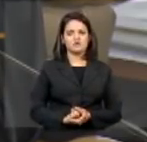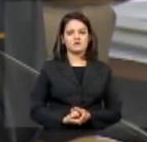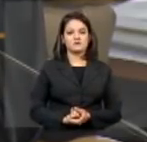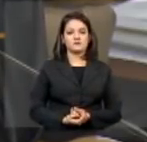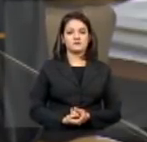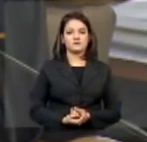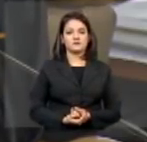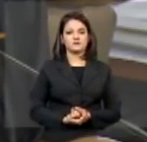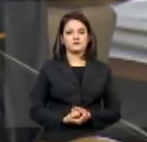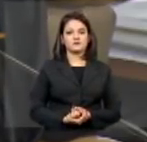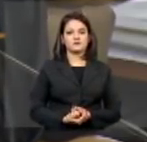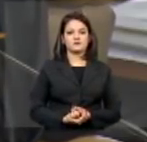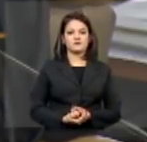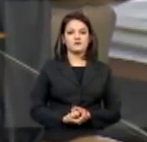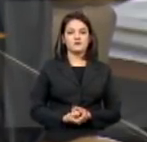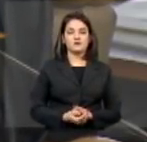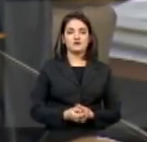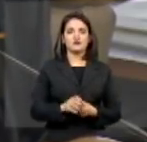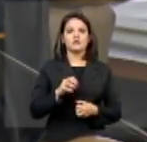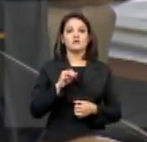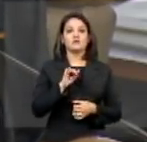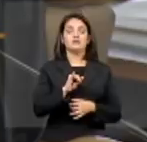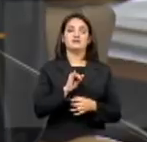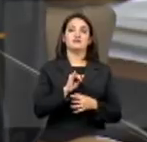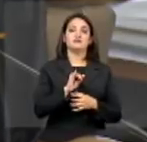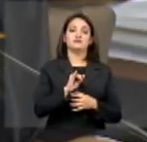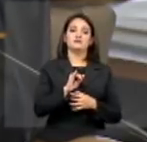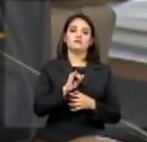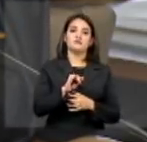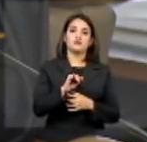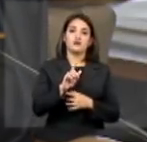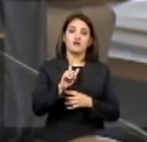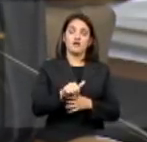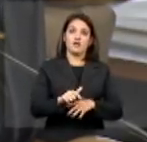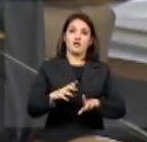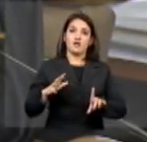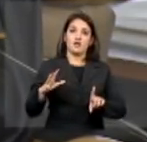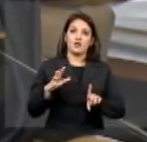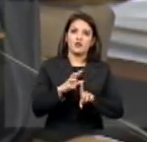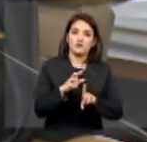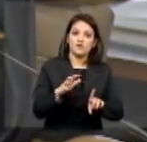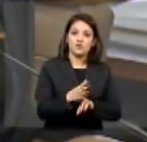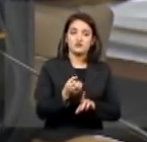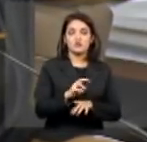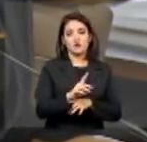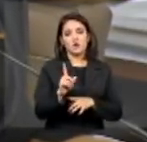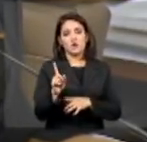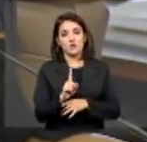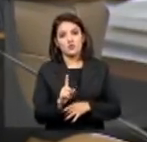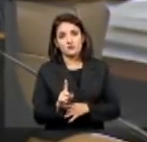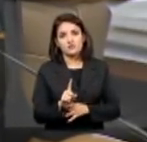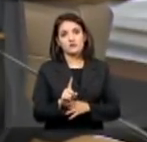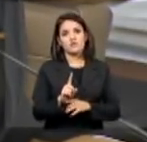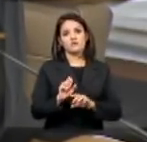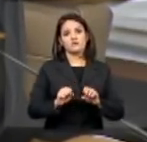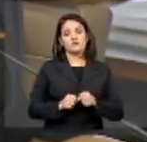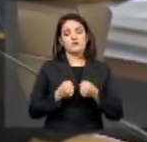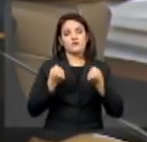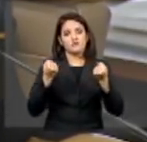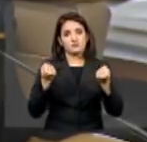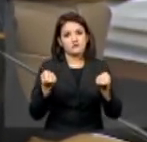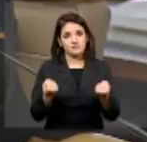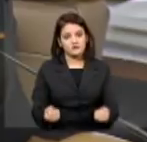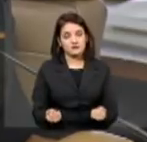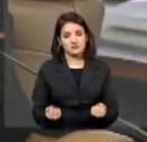defesa repercutiu não de forma obrigatória esta linha de defesa que implica